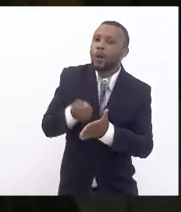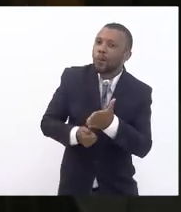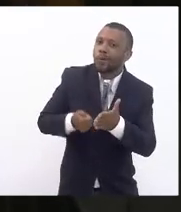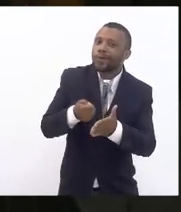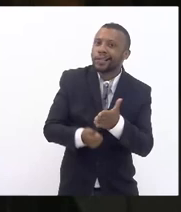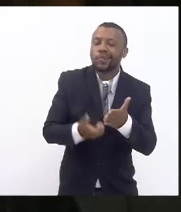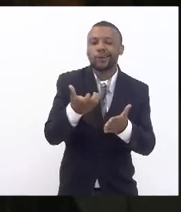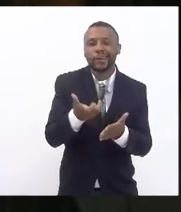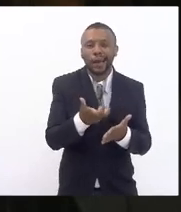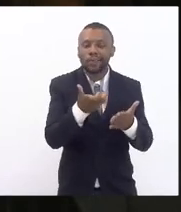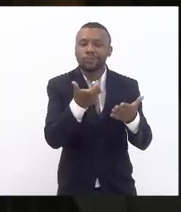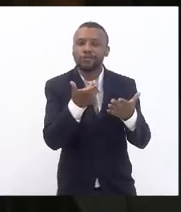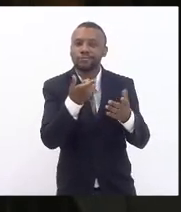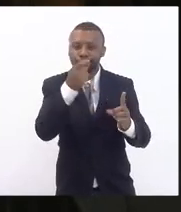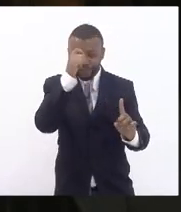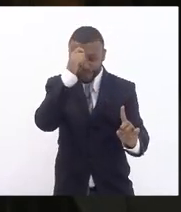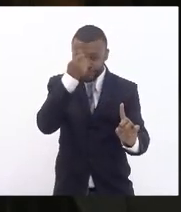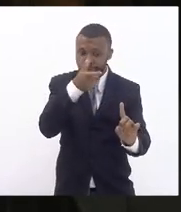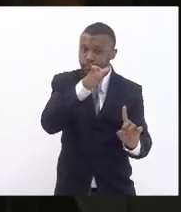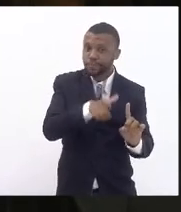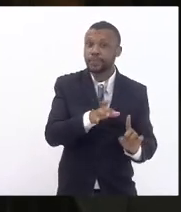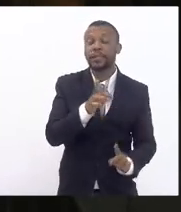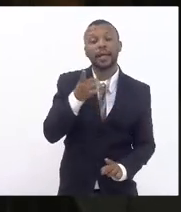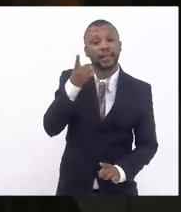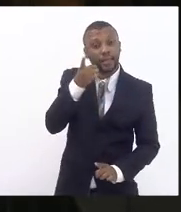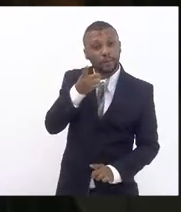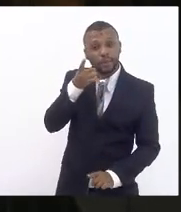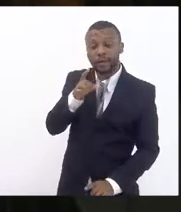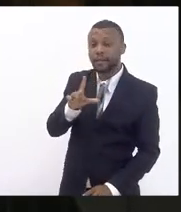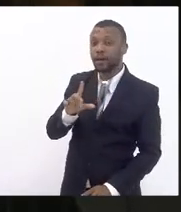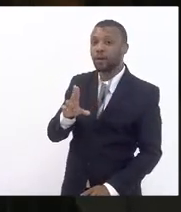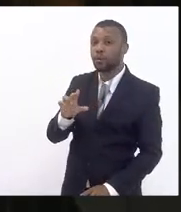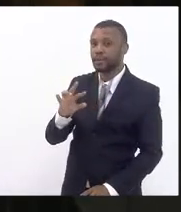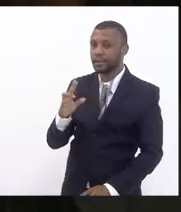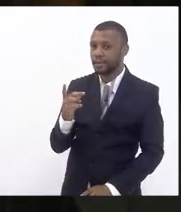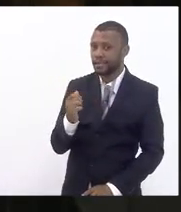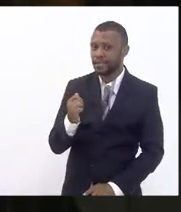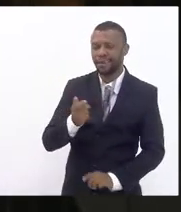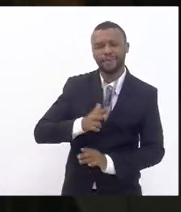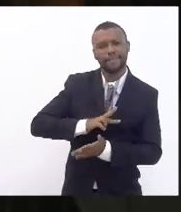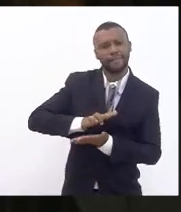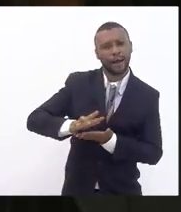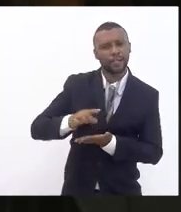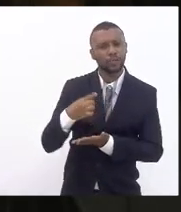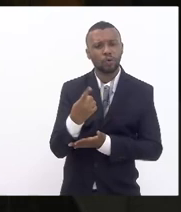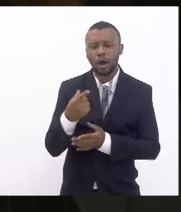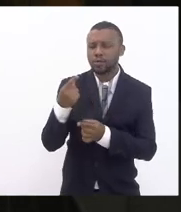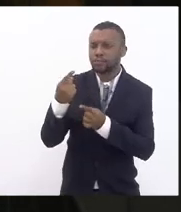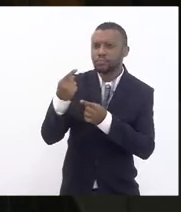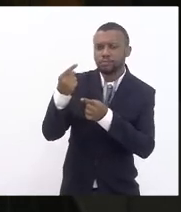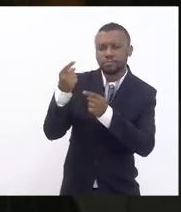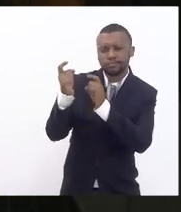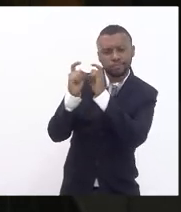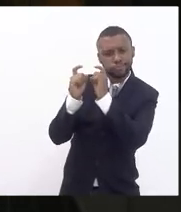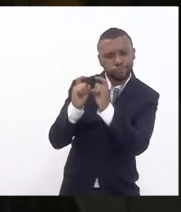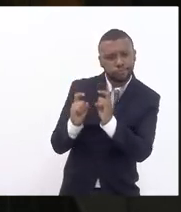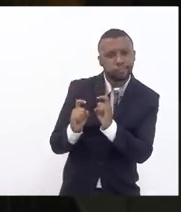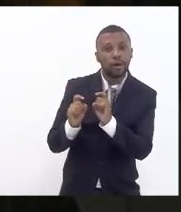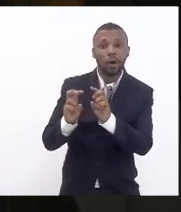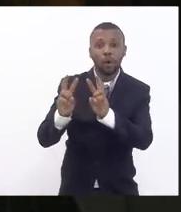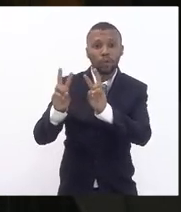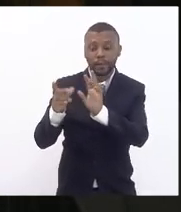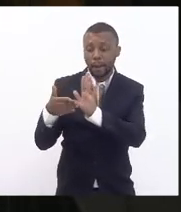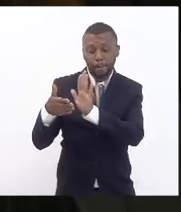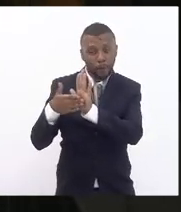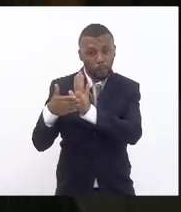na conta da deputada Lucinha, vários de nós fazemos o debate e tratamos da pauta do